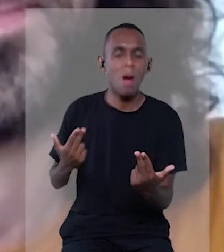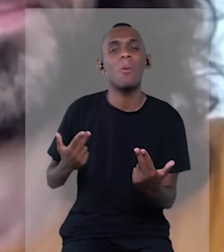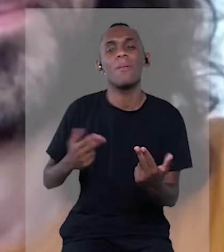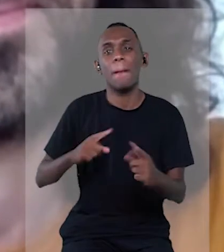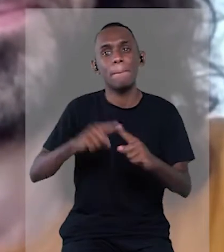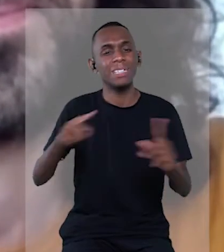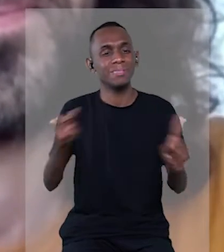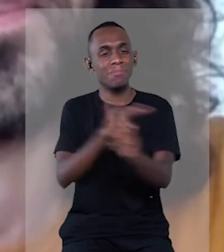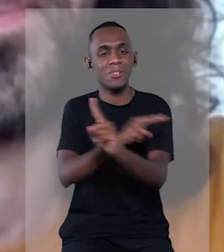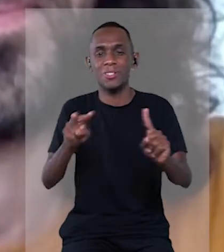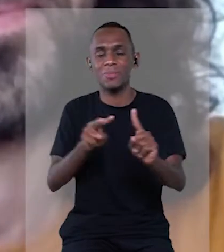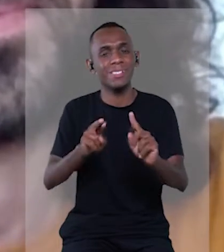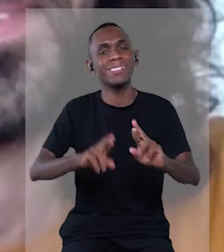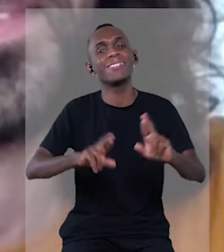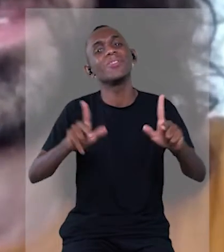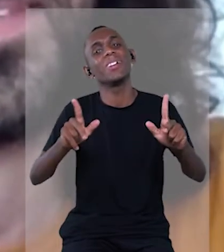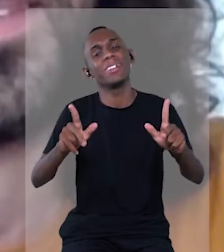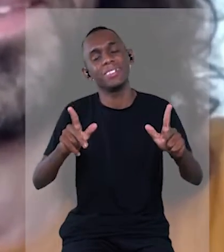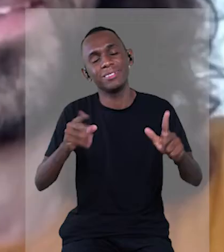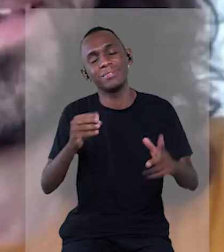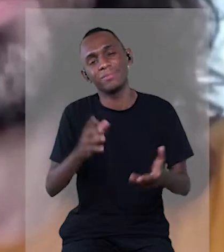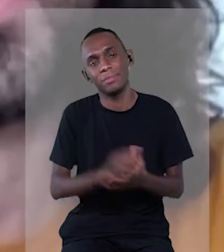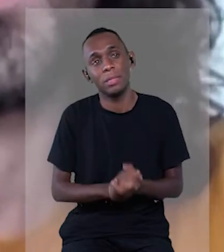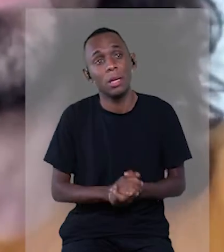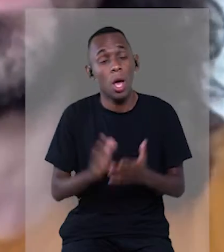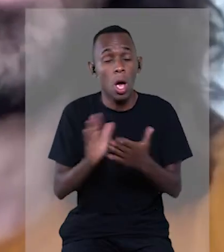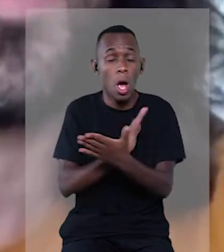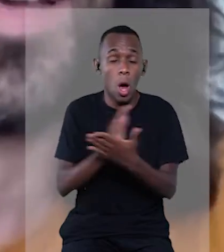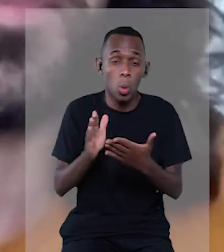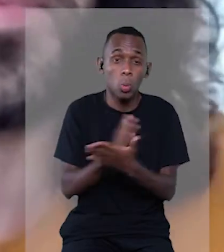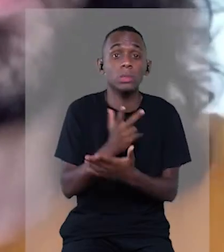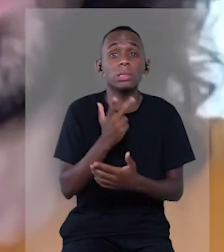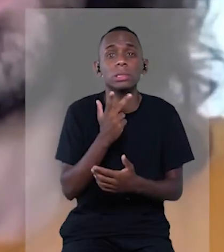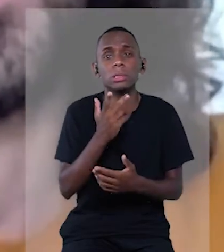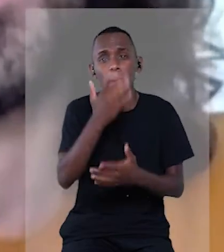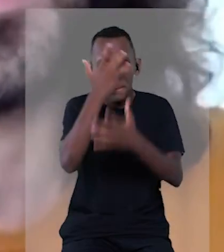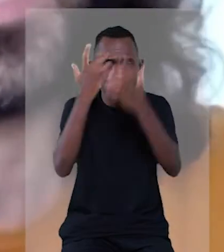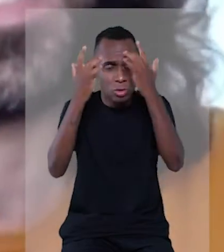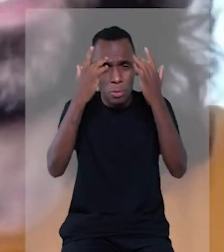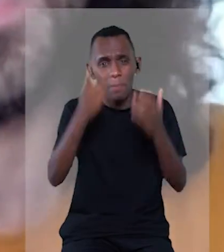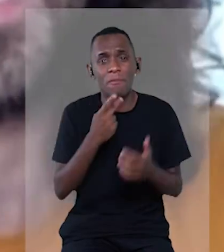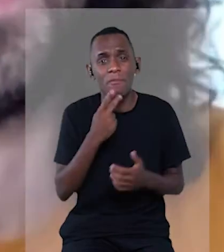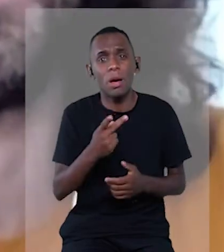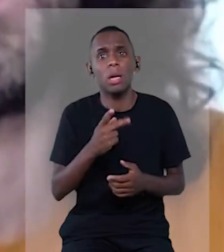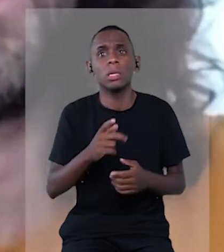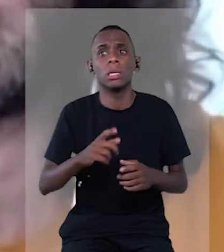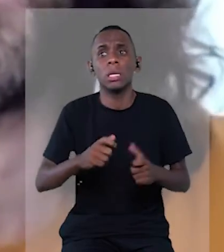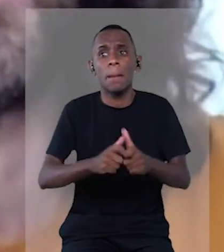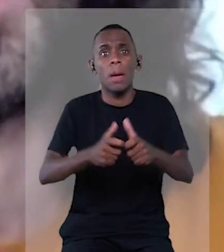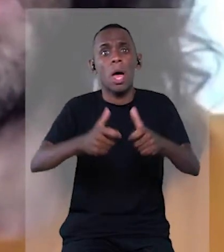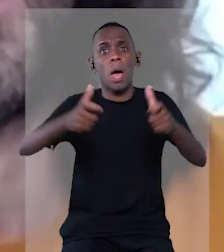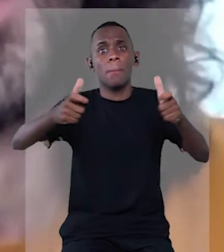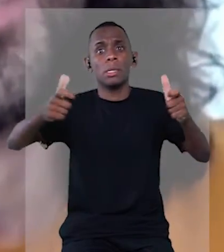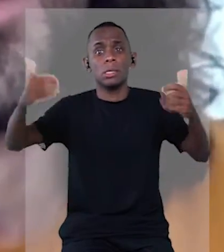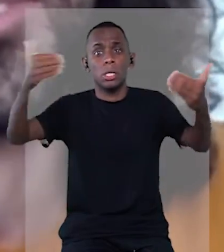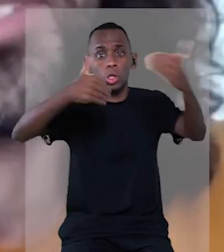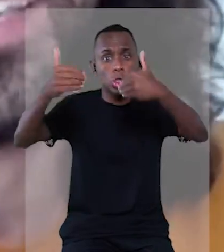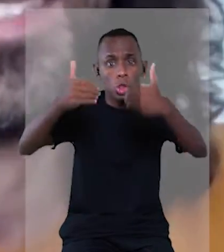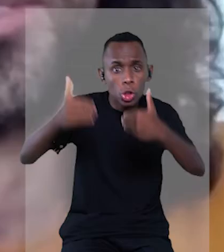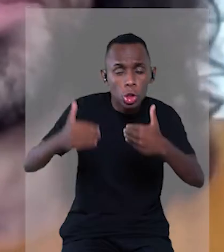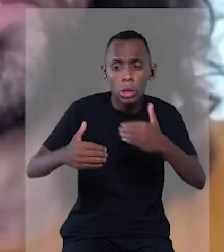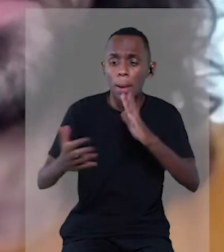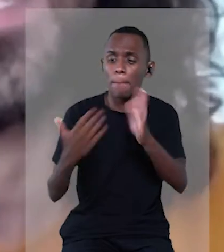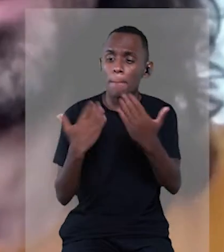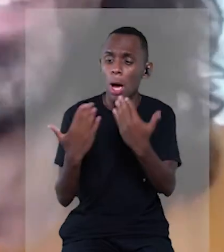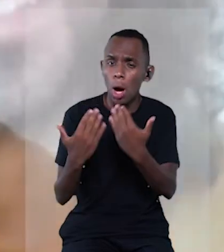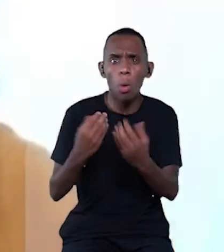tinha tido esse olhar, né? Algumas pessoas até me falam assim, nossa, mas tanta gente assim se aproxima para conversar com